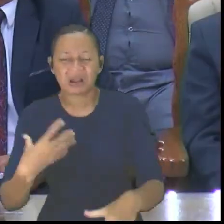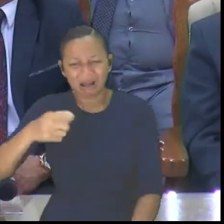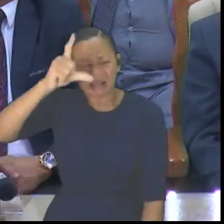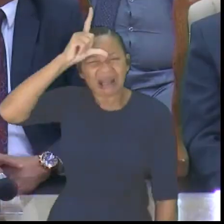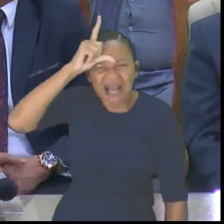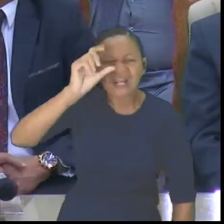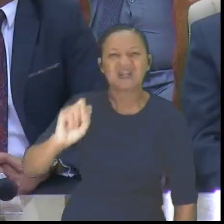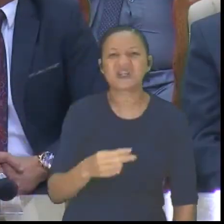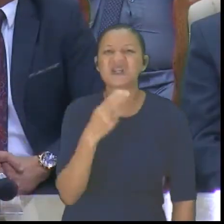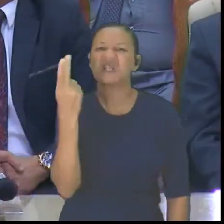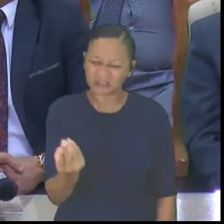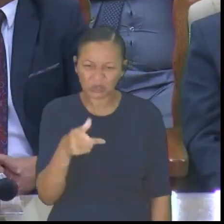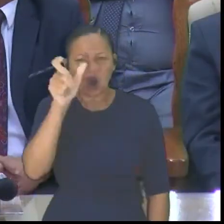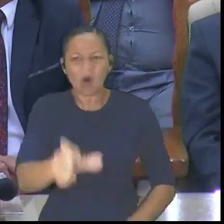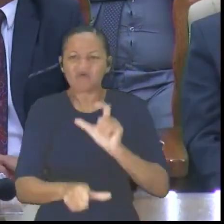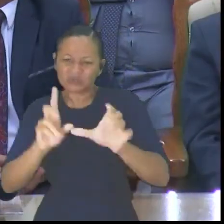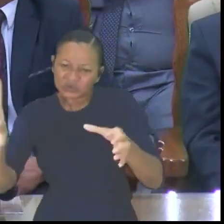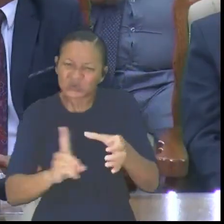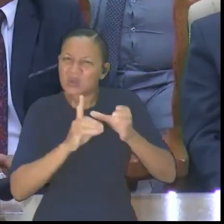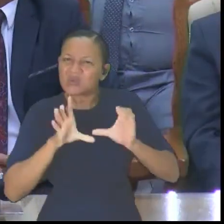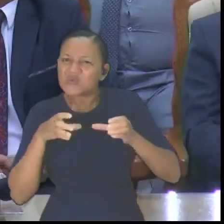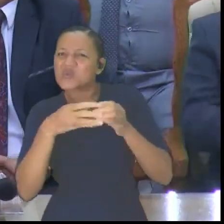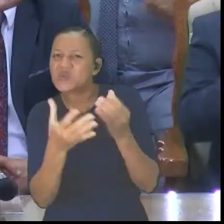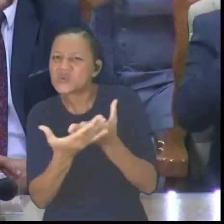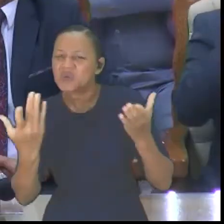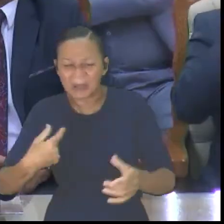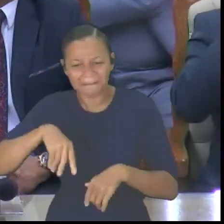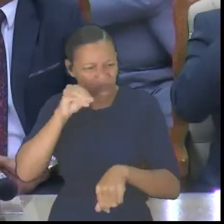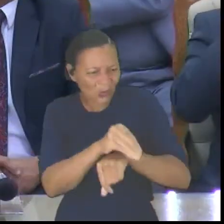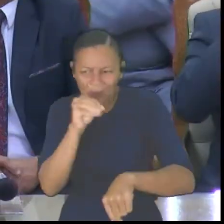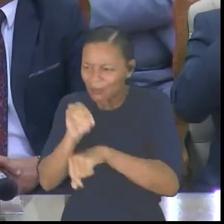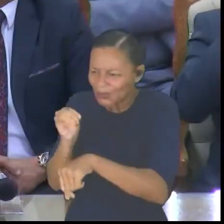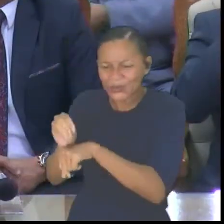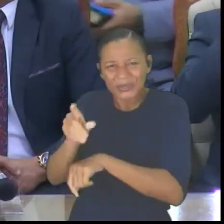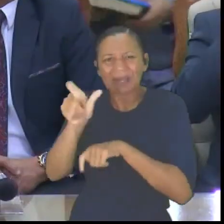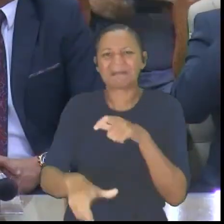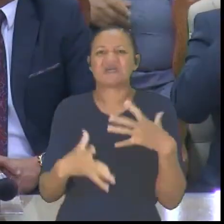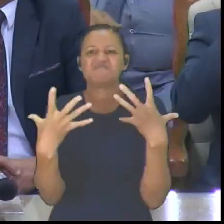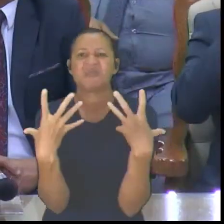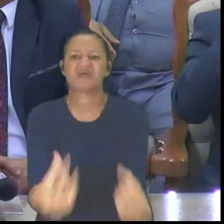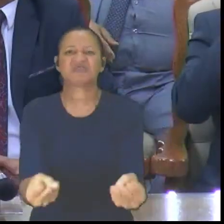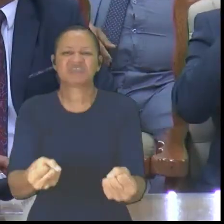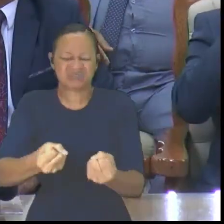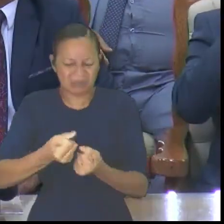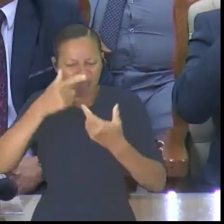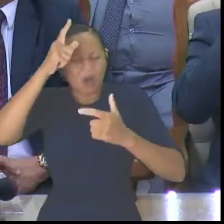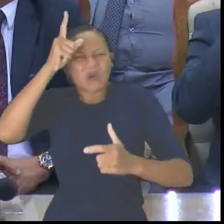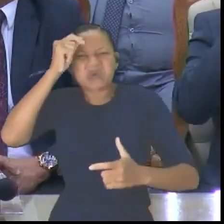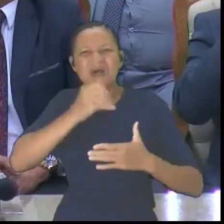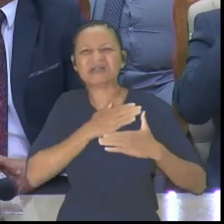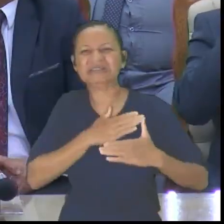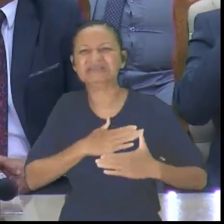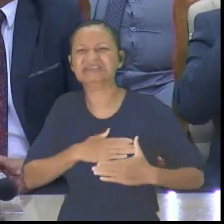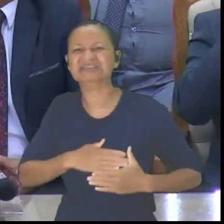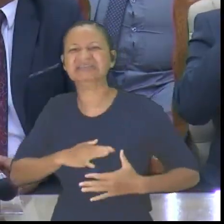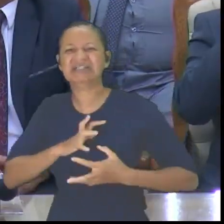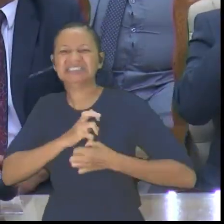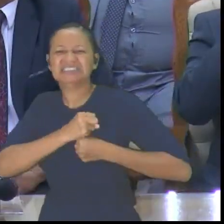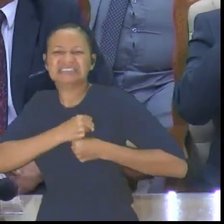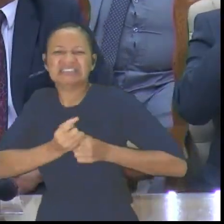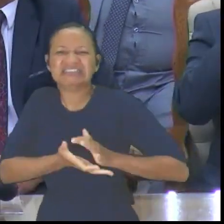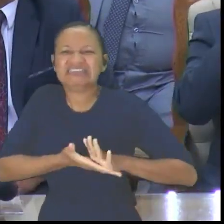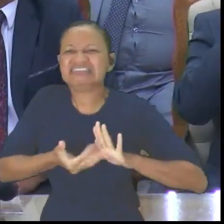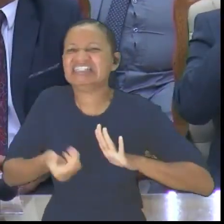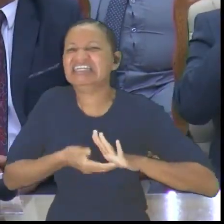líder, seja um liderado, seja alguém que cuida de gente, receba esse bálsamo, receba